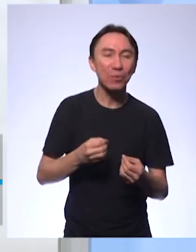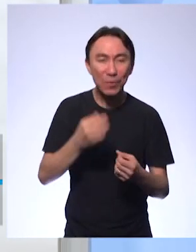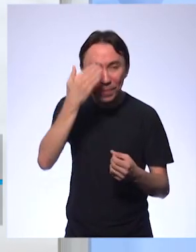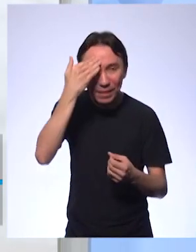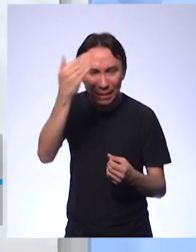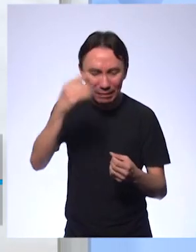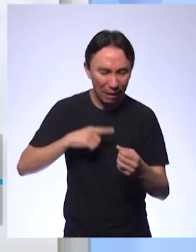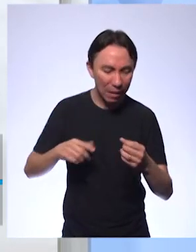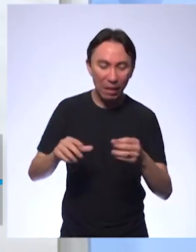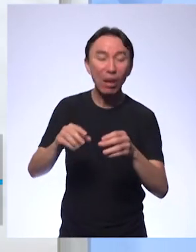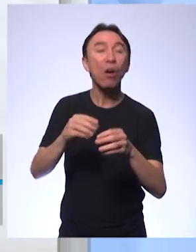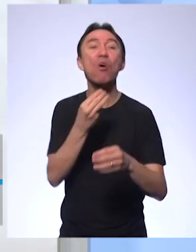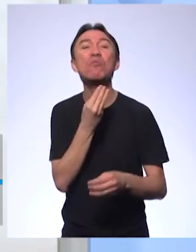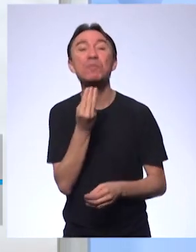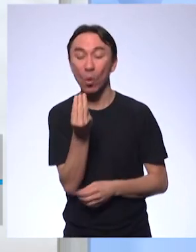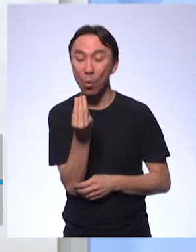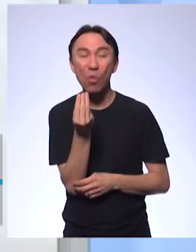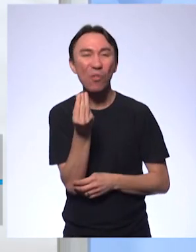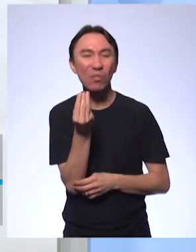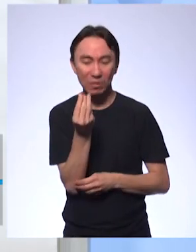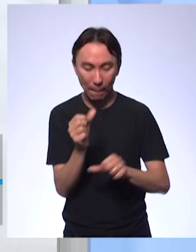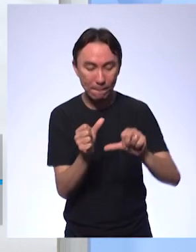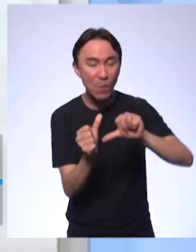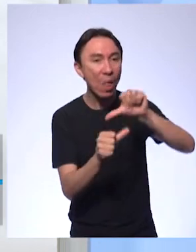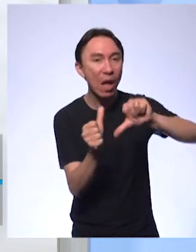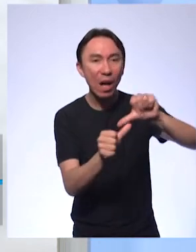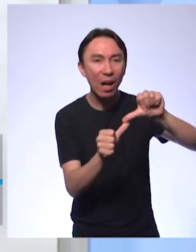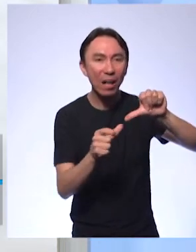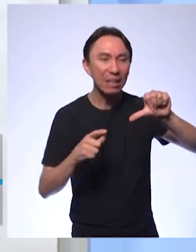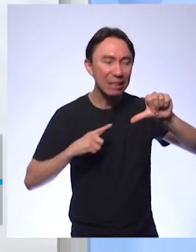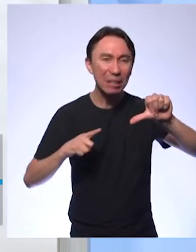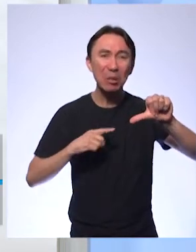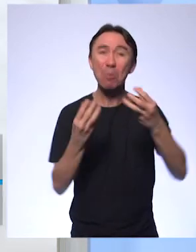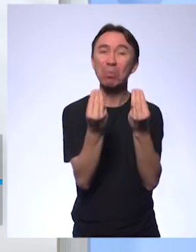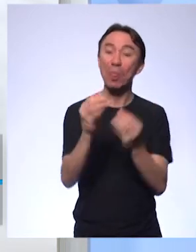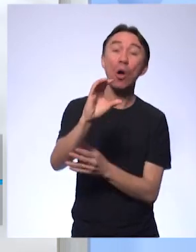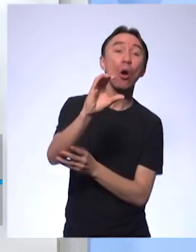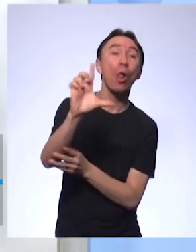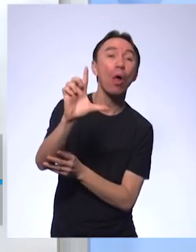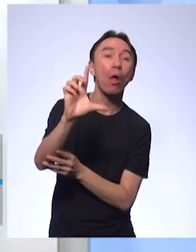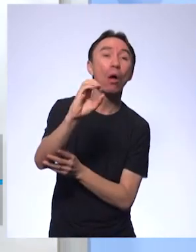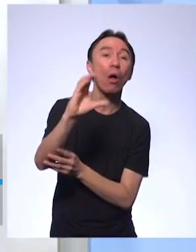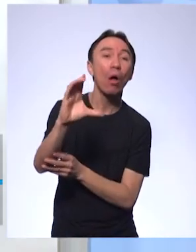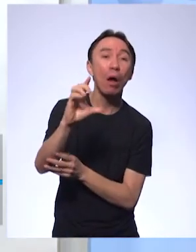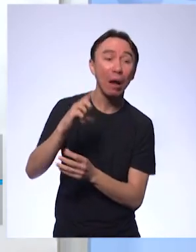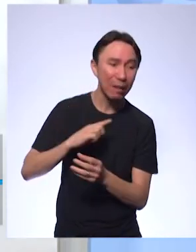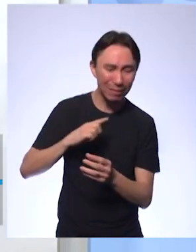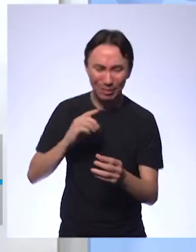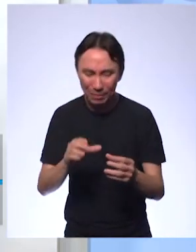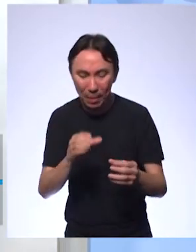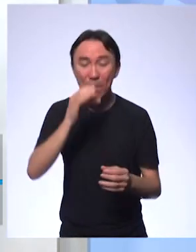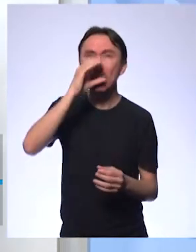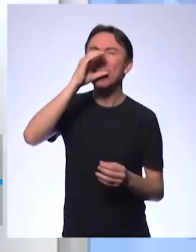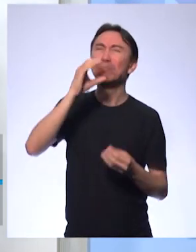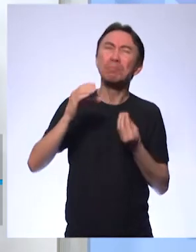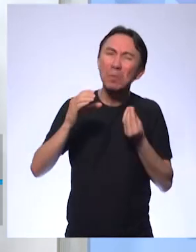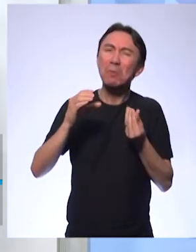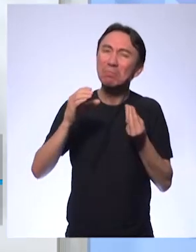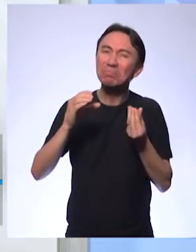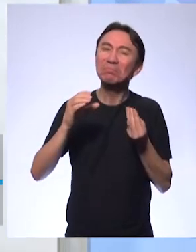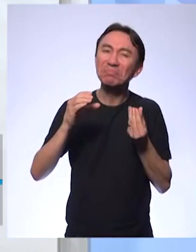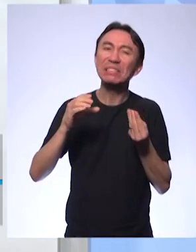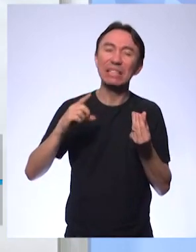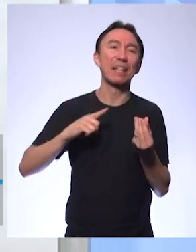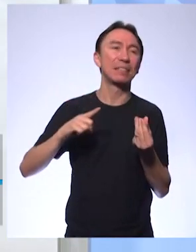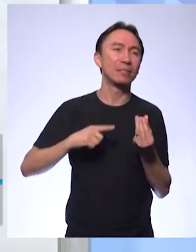alterado, porque ela tem muito cloro. E o cloro deixa um certo gosto. Aliás, deixa eu já te falar uma coisa. Como é que a gente coloca